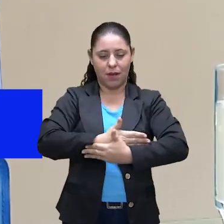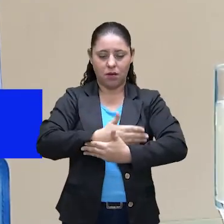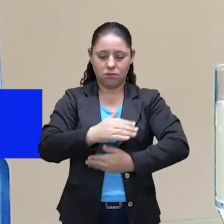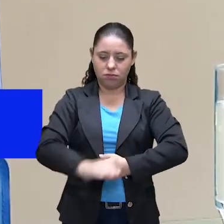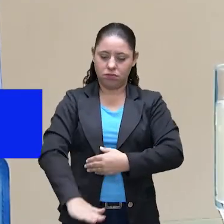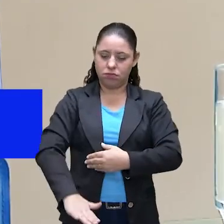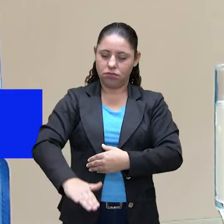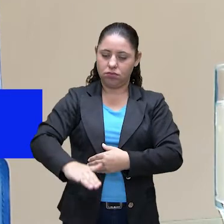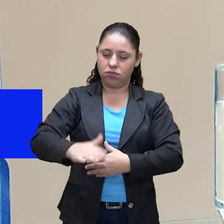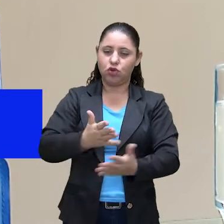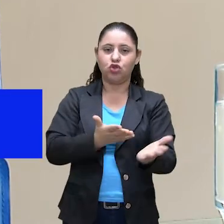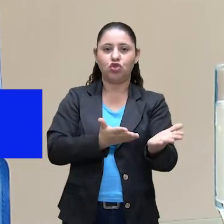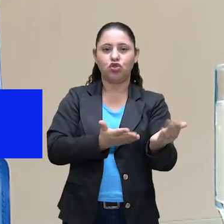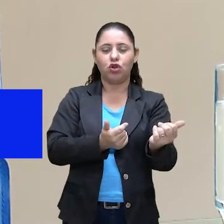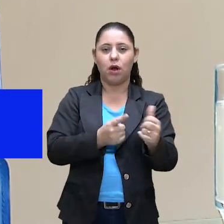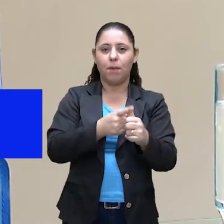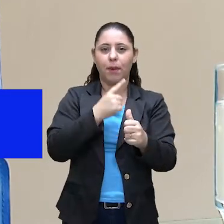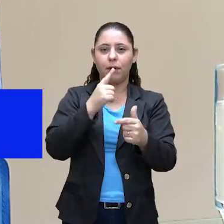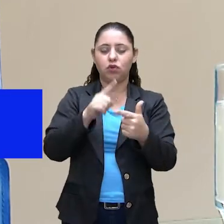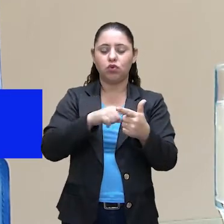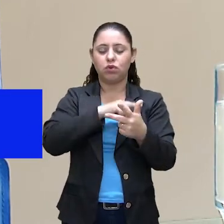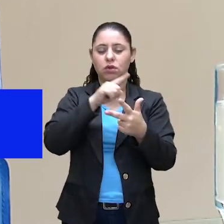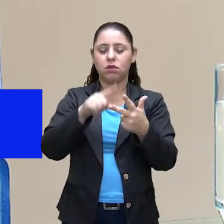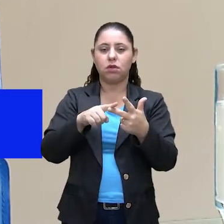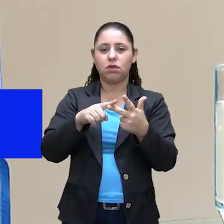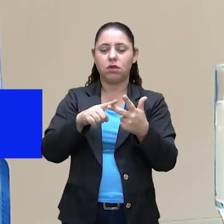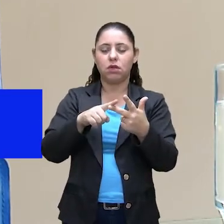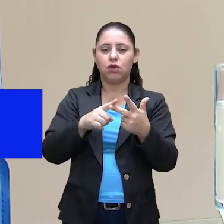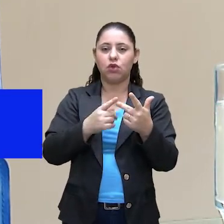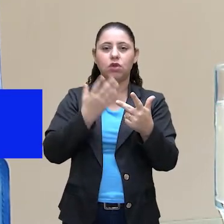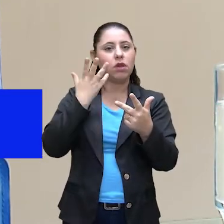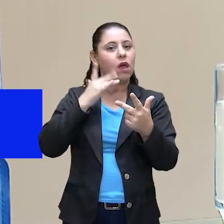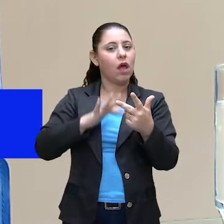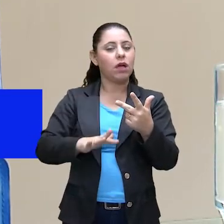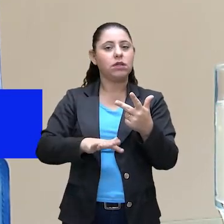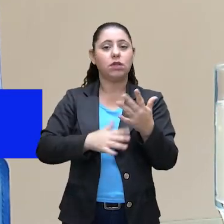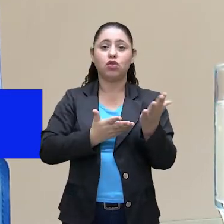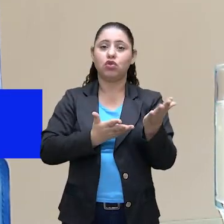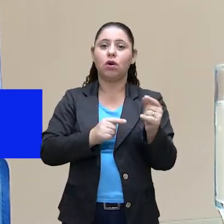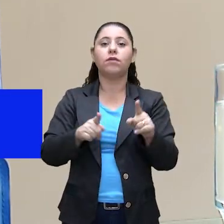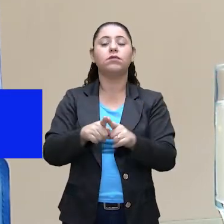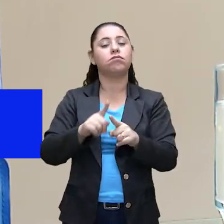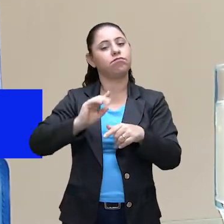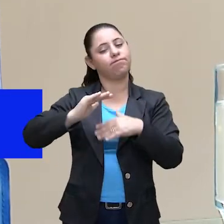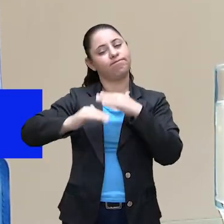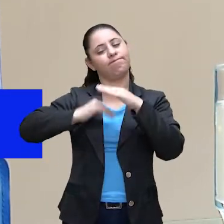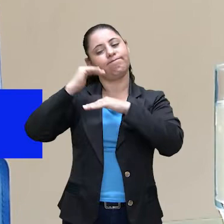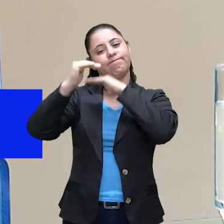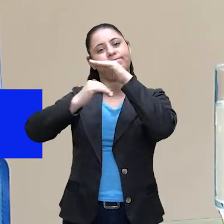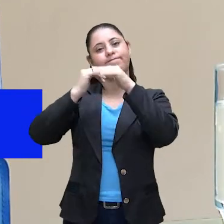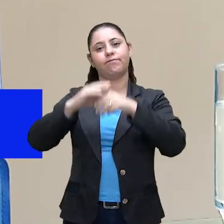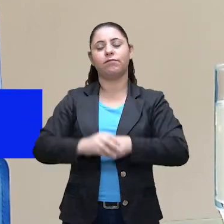maternal, na infância, na primeira, segunda, terceira infância e na adolescência, e daí por diante. Então, o que